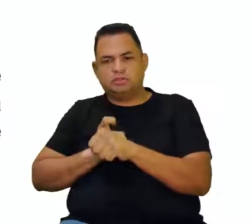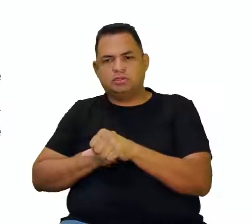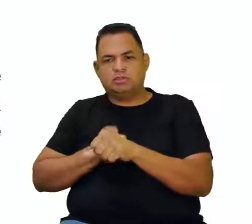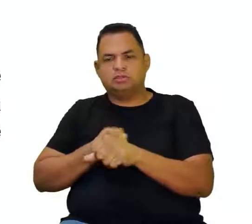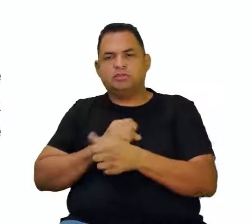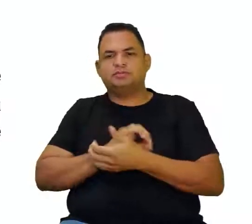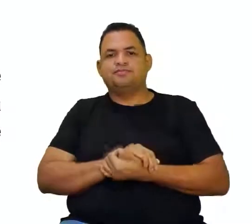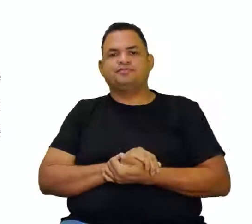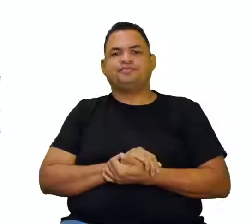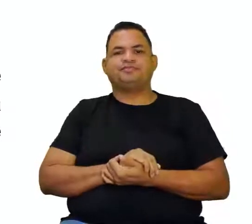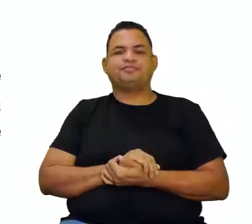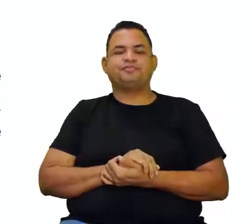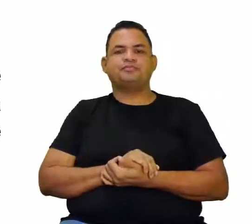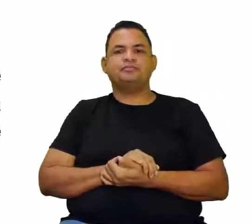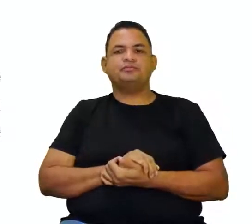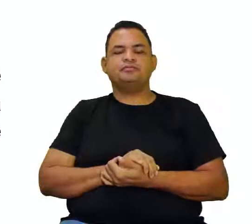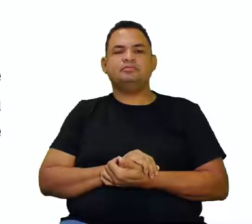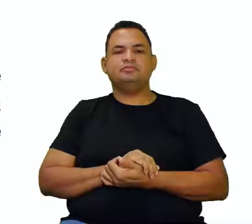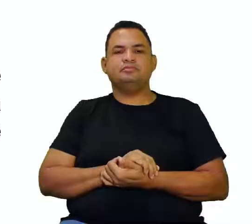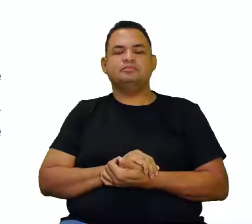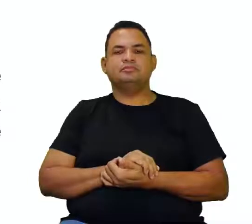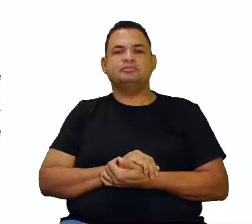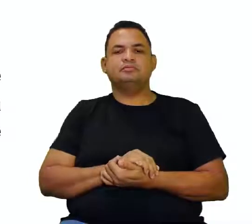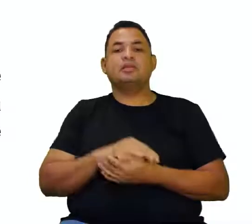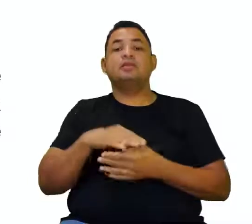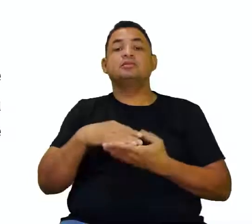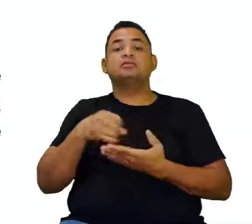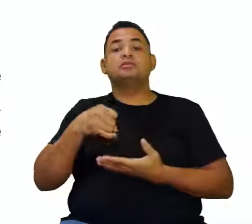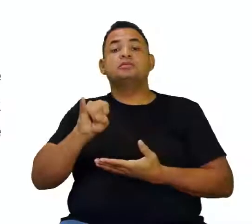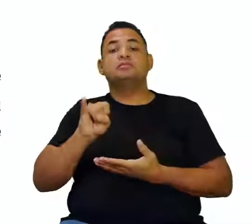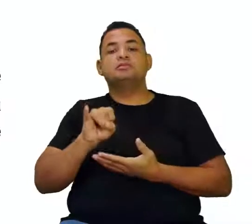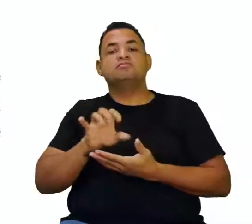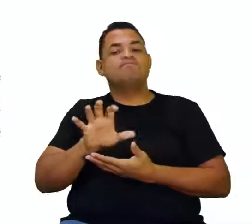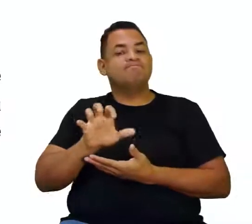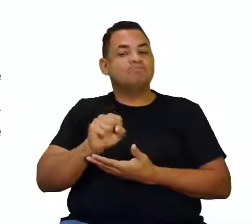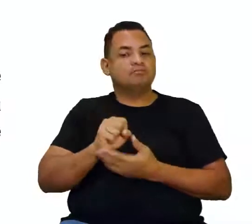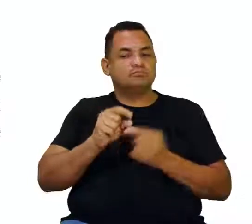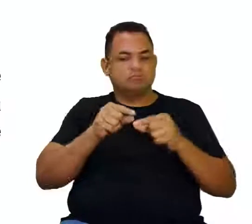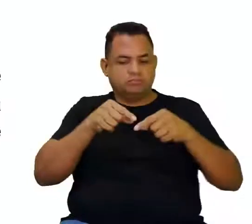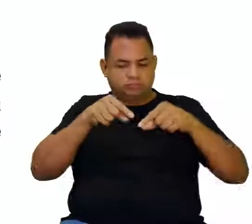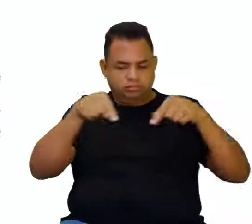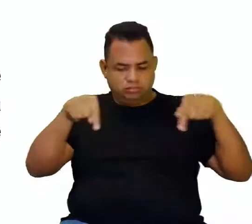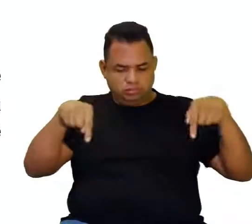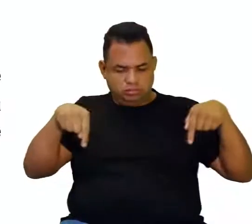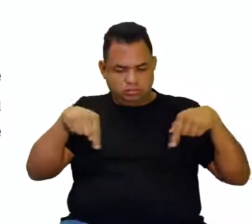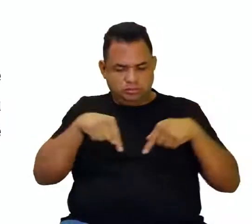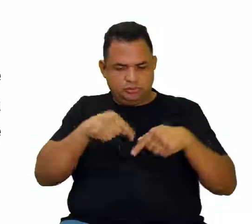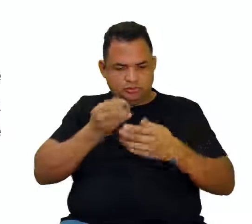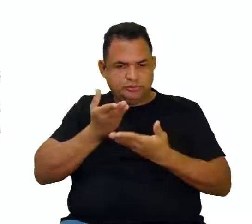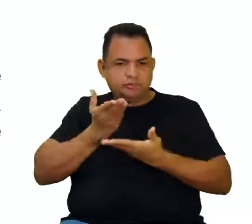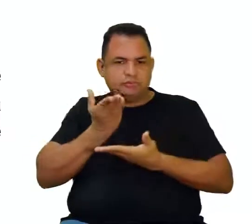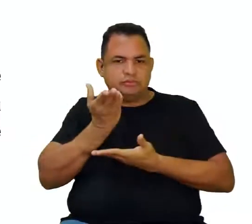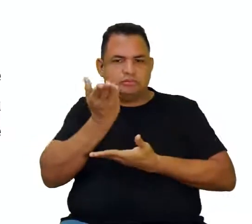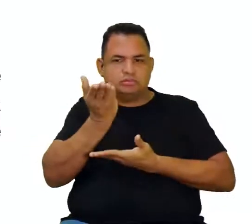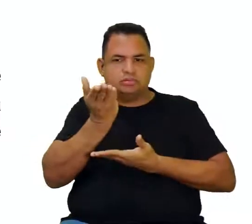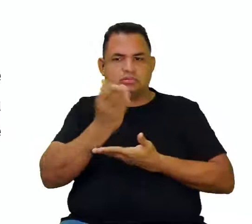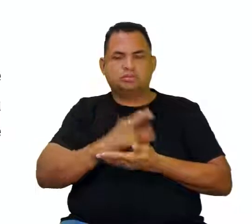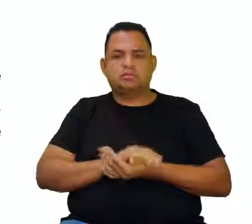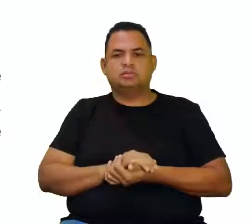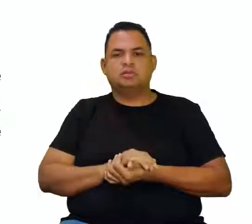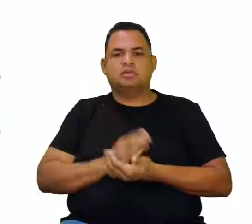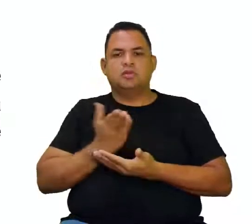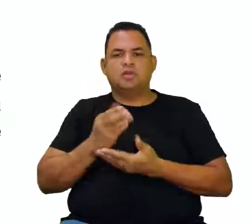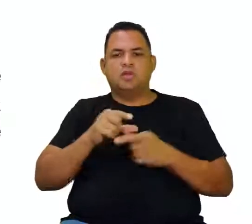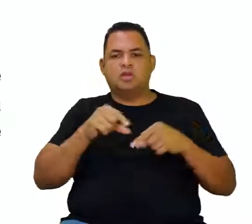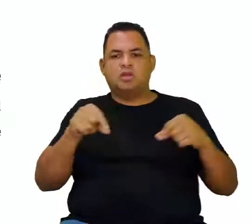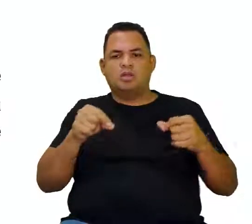absorção de energia. Lá na letra B está dizendo isso. Mas se você pega uma cubinha dessas de geladeira para te fazer gelo, coloca a